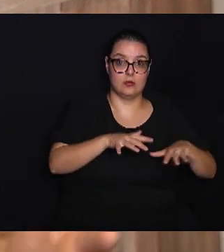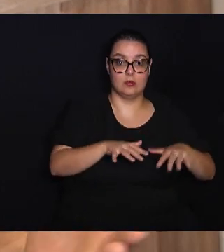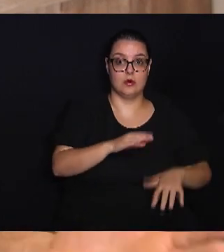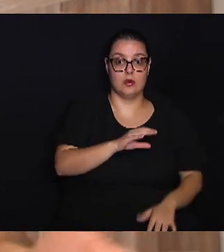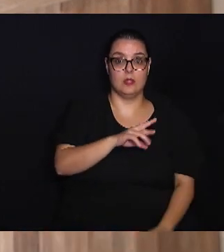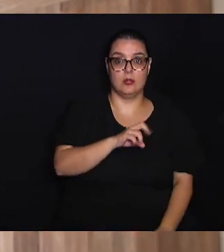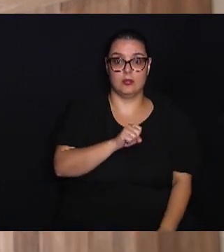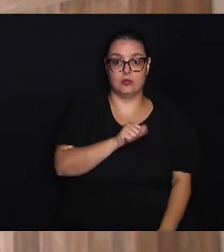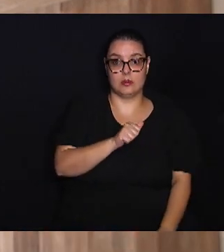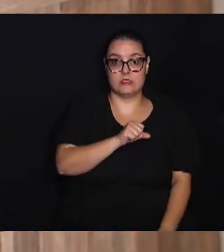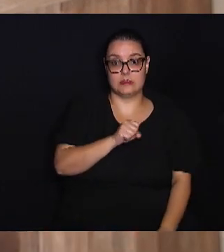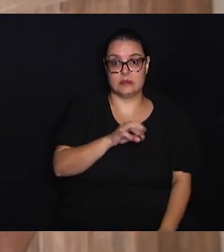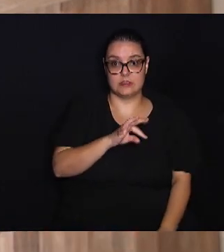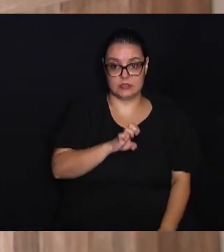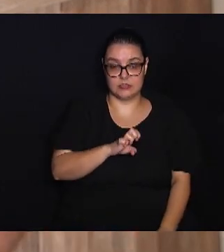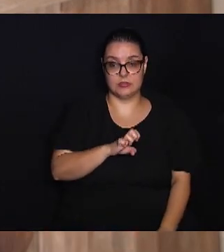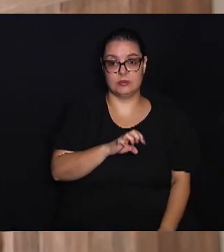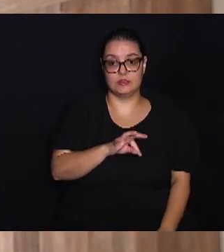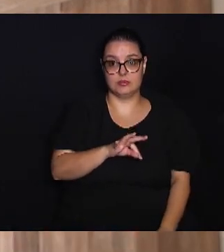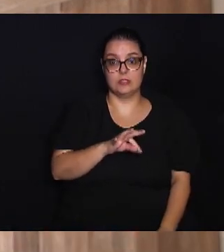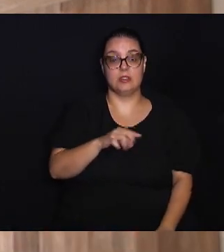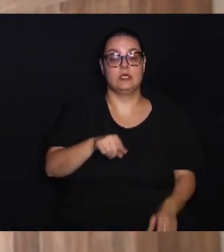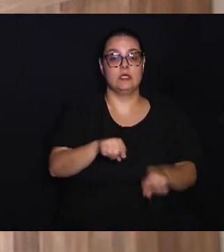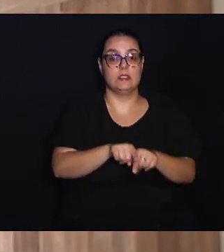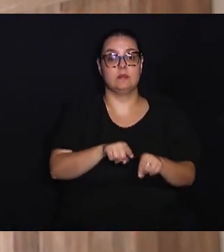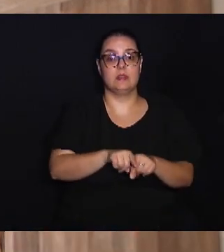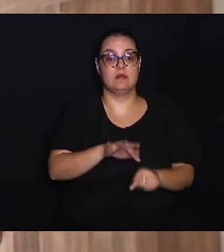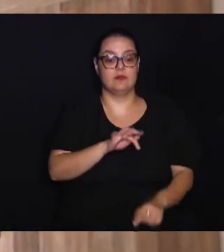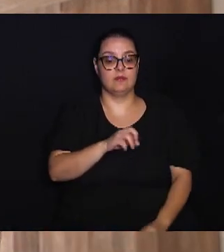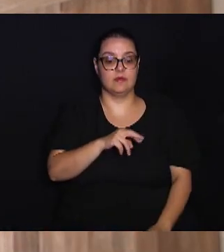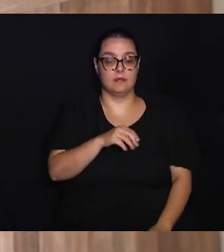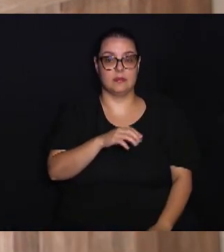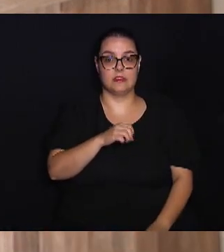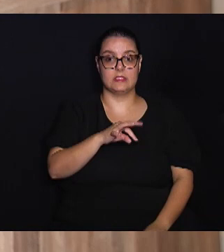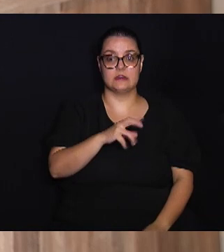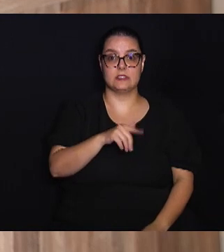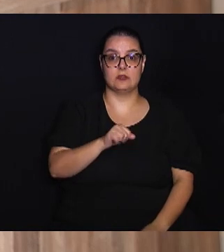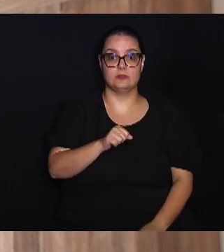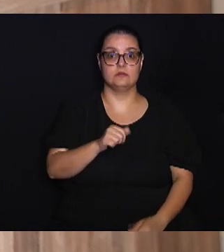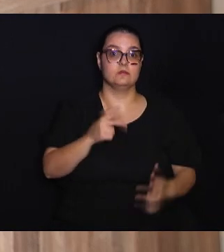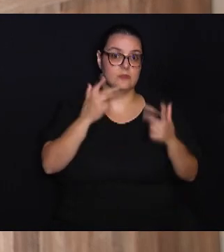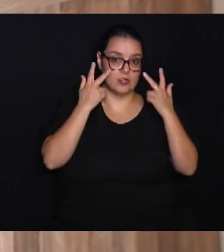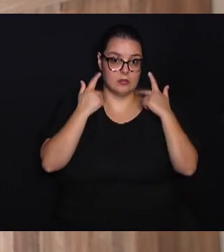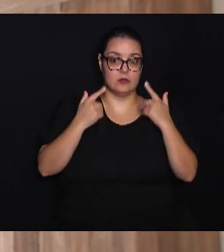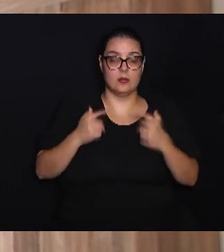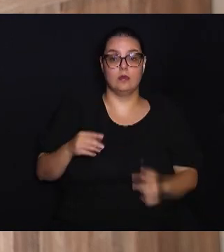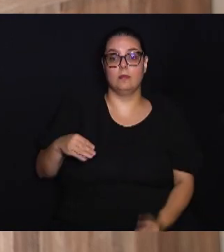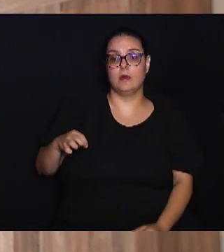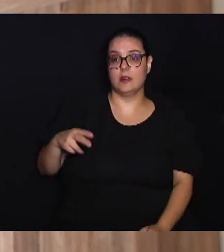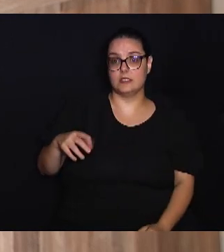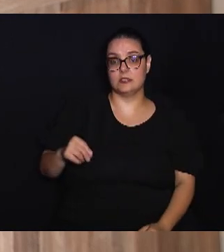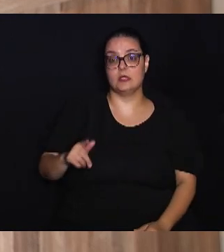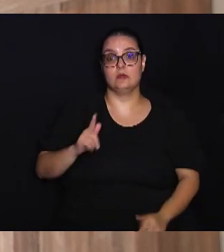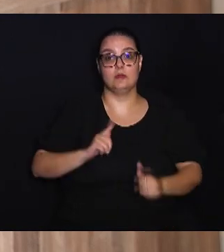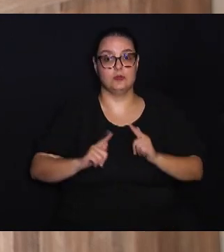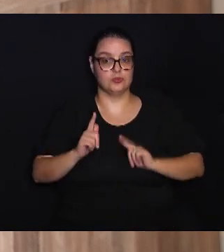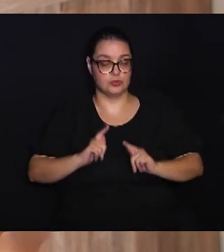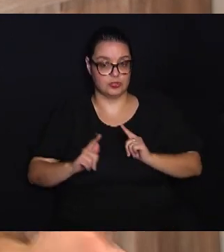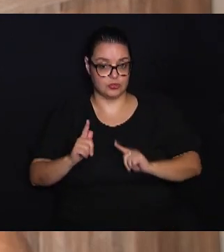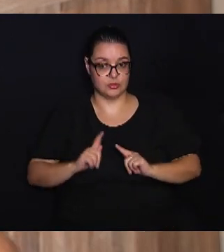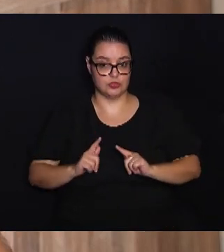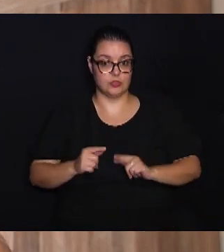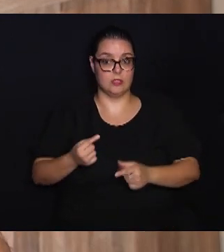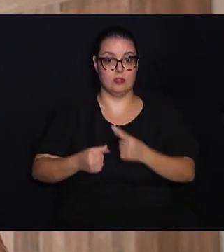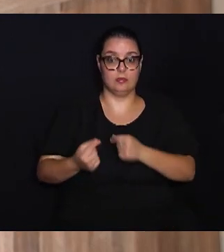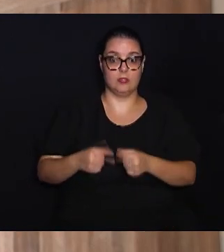parte de coraçã e PIS de fermentação natural o Marcelo ele é um gestor então ele cuida da da gestão da empresa financeira